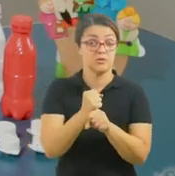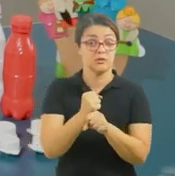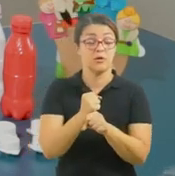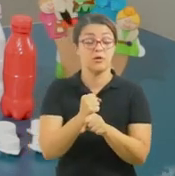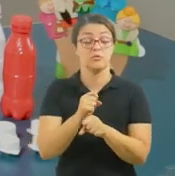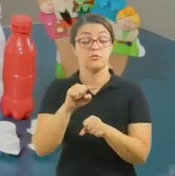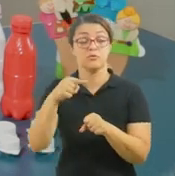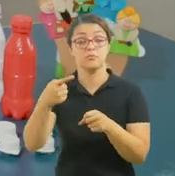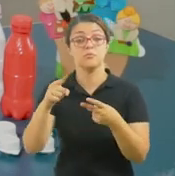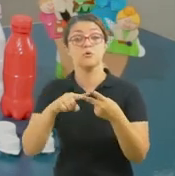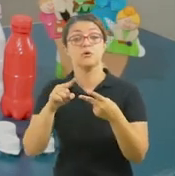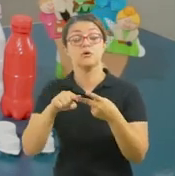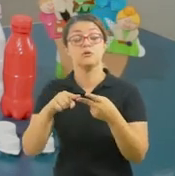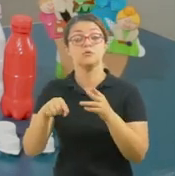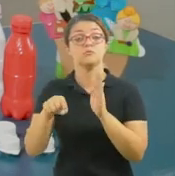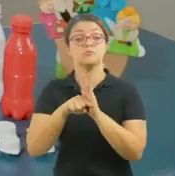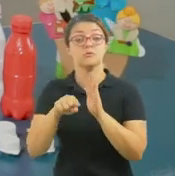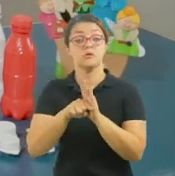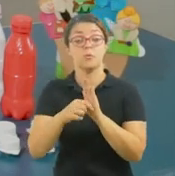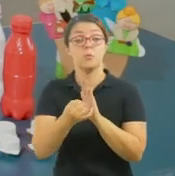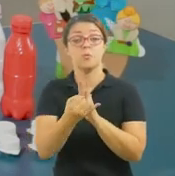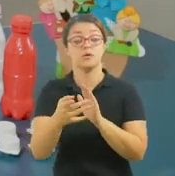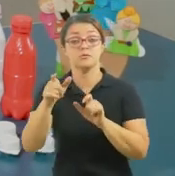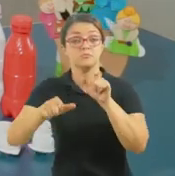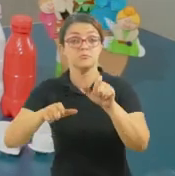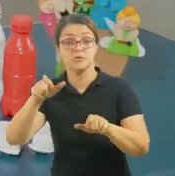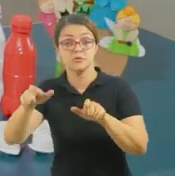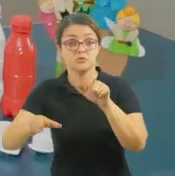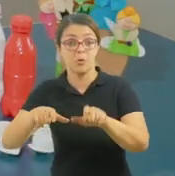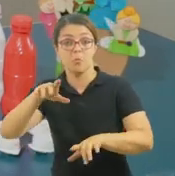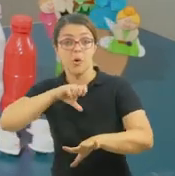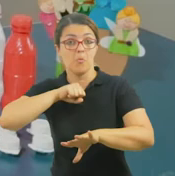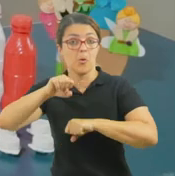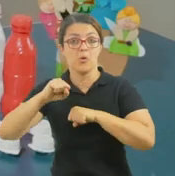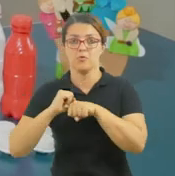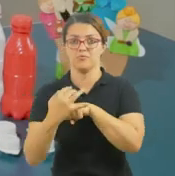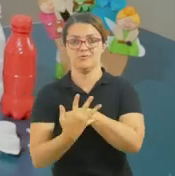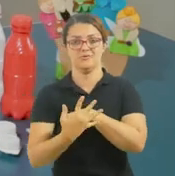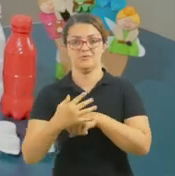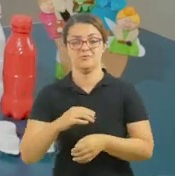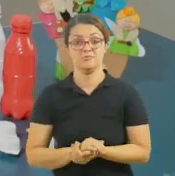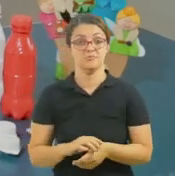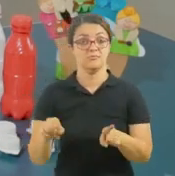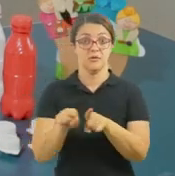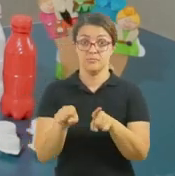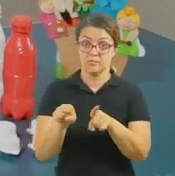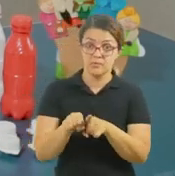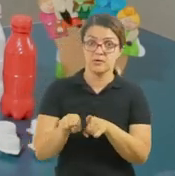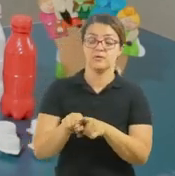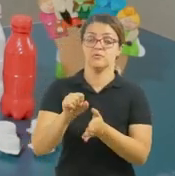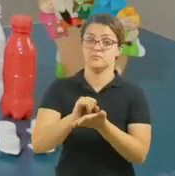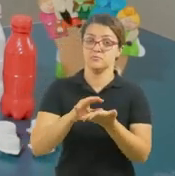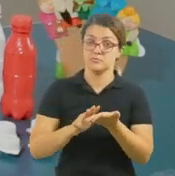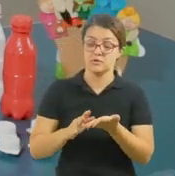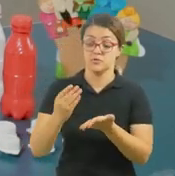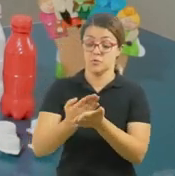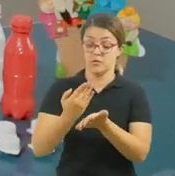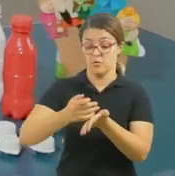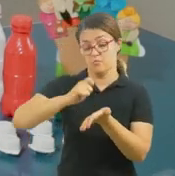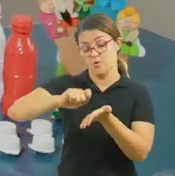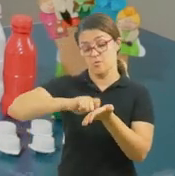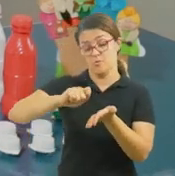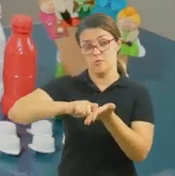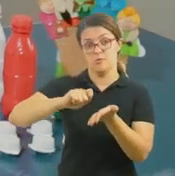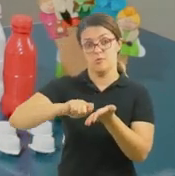para ver quantas pessoas pode ter contraído a doença de acordo com o exemplo. Terminada a atividade, faça anotações no seu